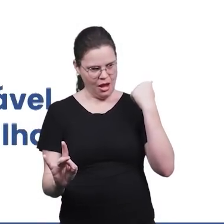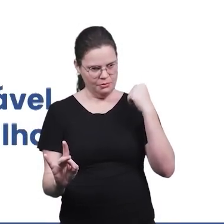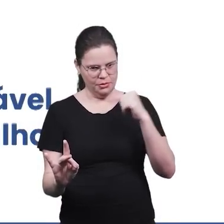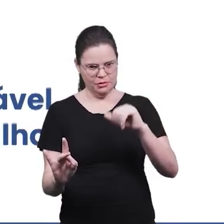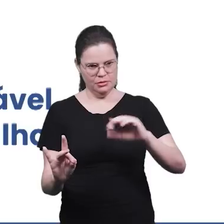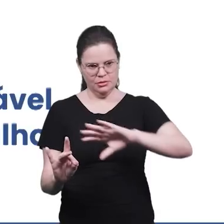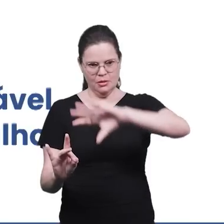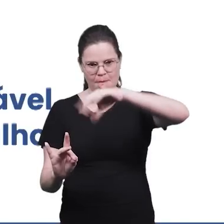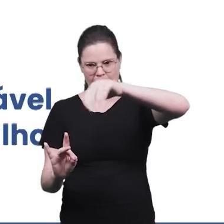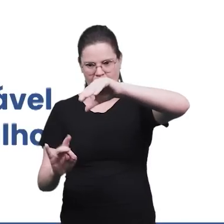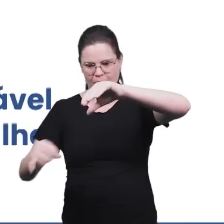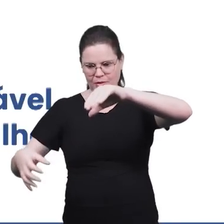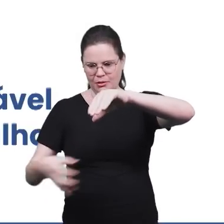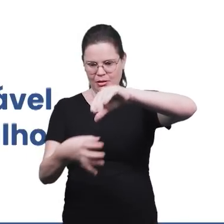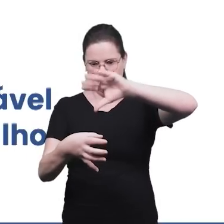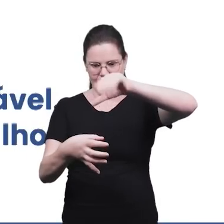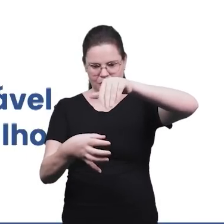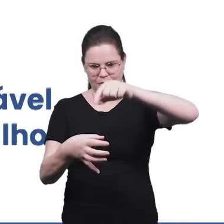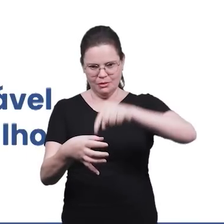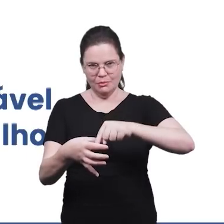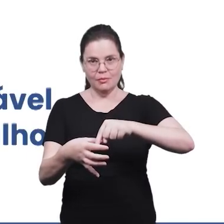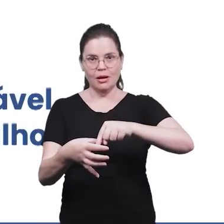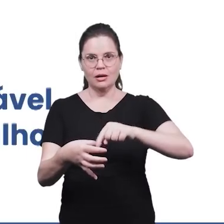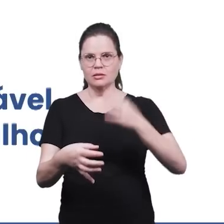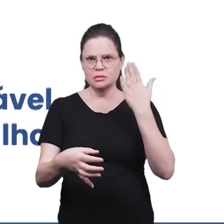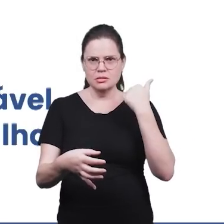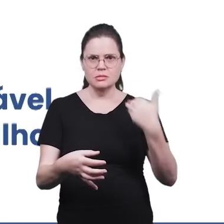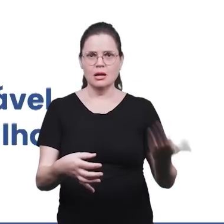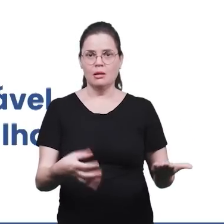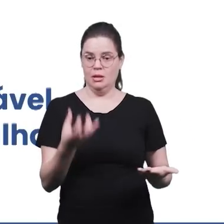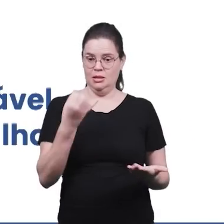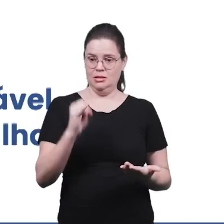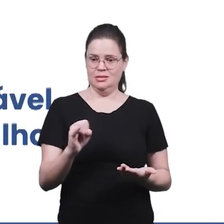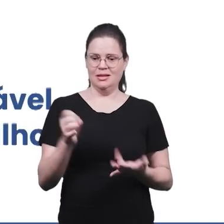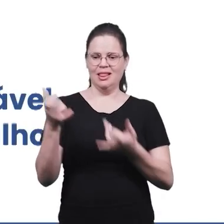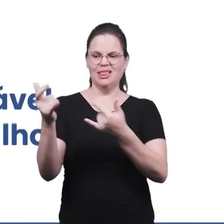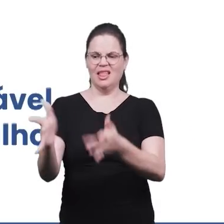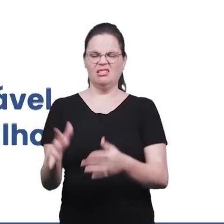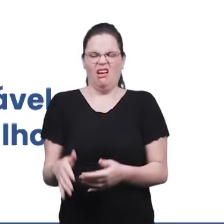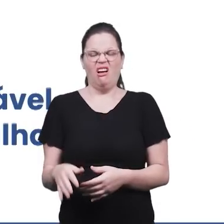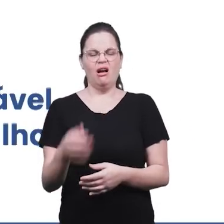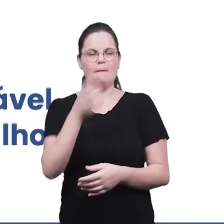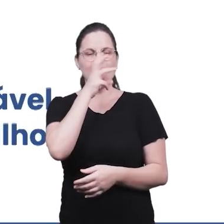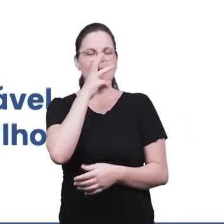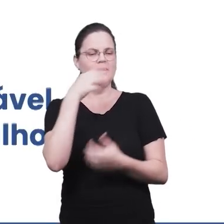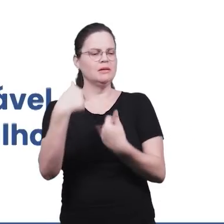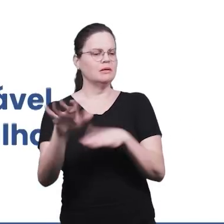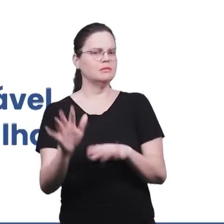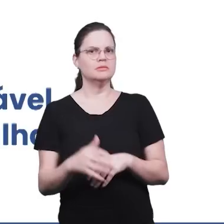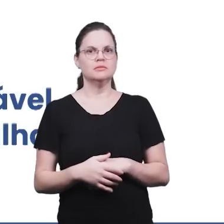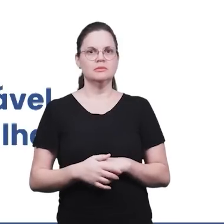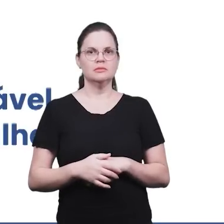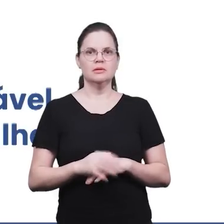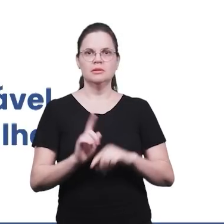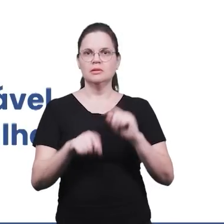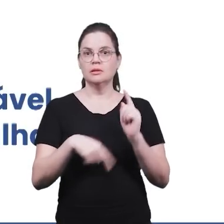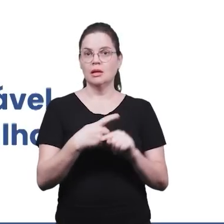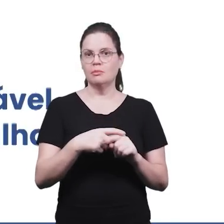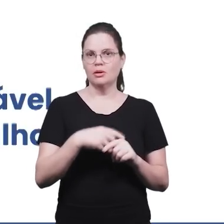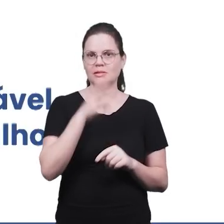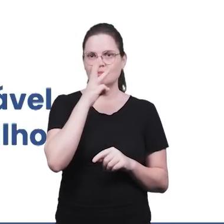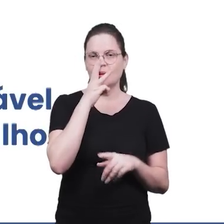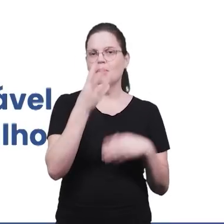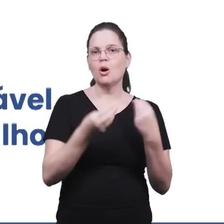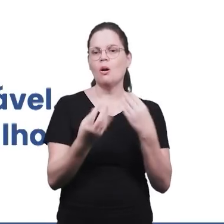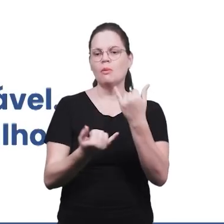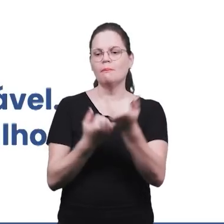Encher no filtro o jarro da água, sabe? Se ela deixar para a mãe dela encher, depois a mãe não vai ter